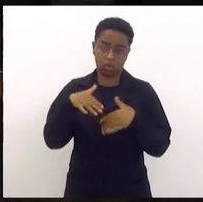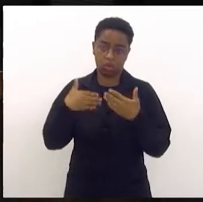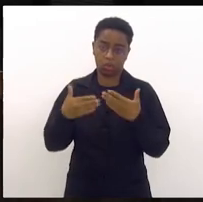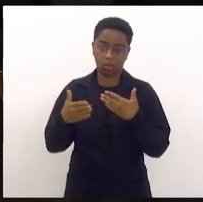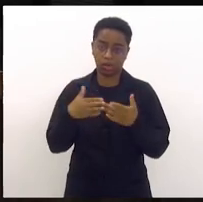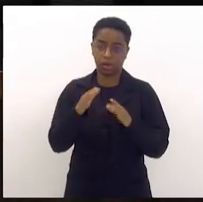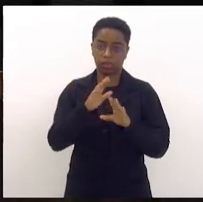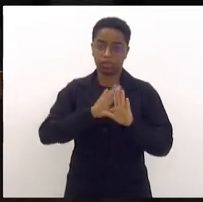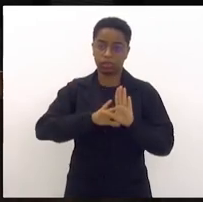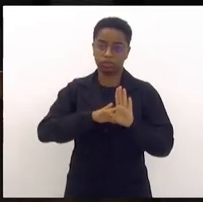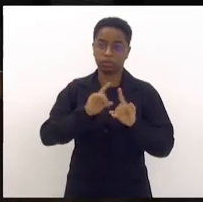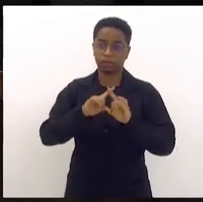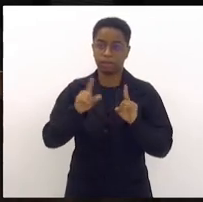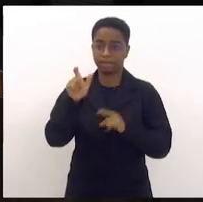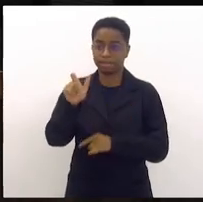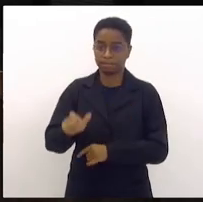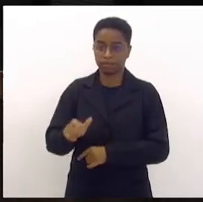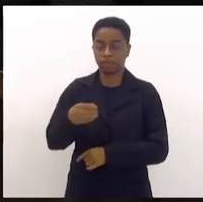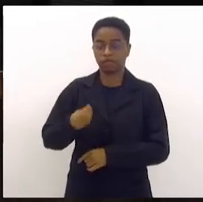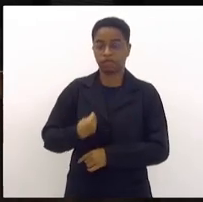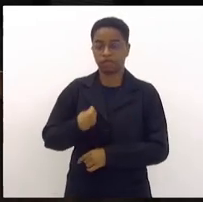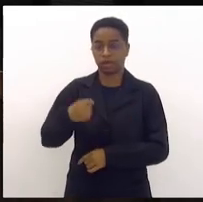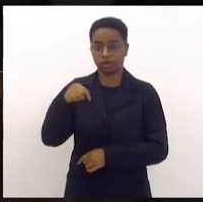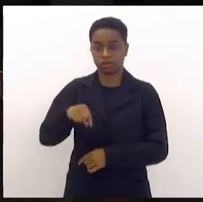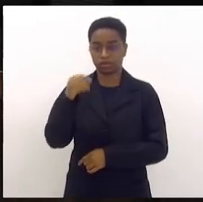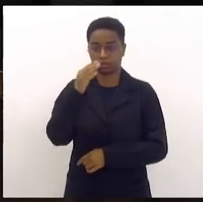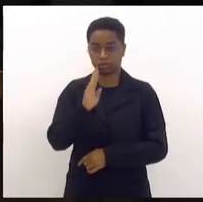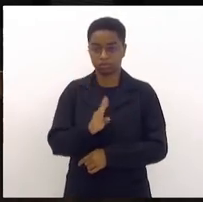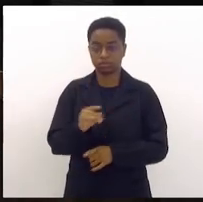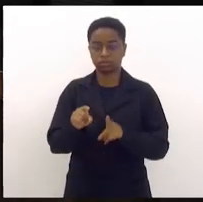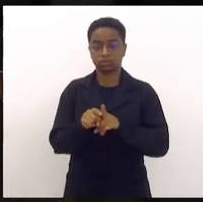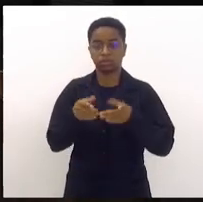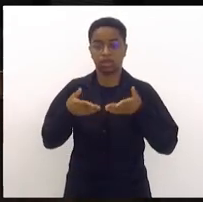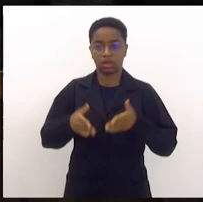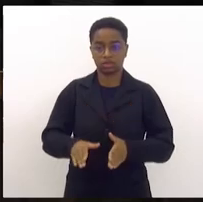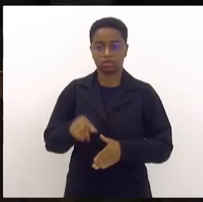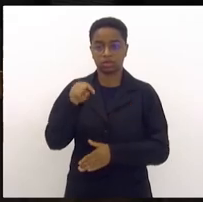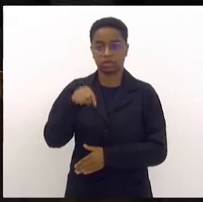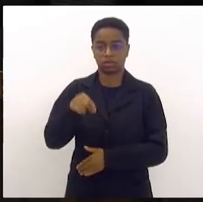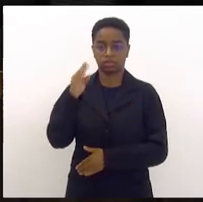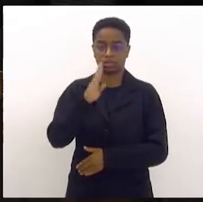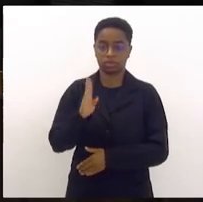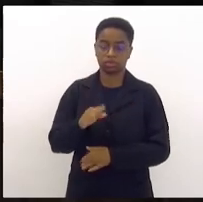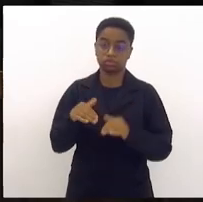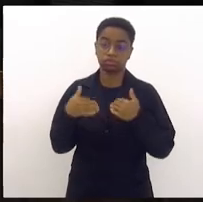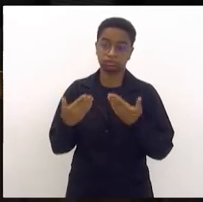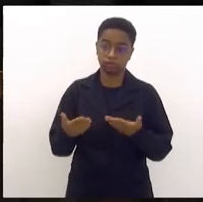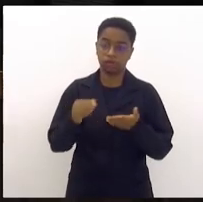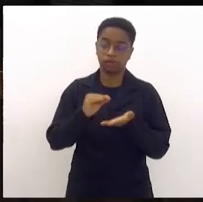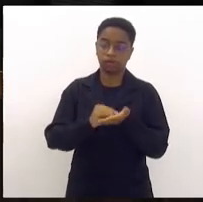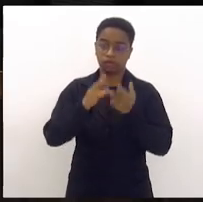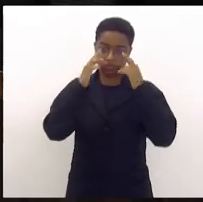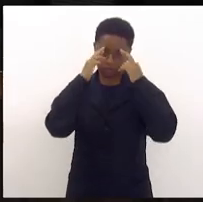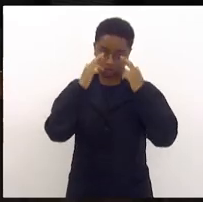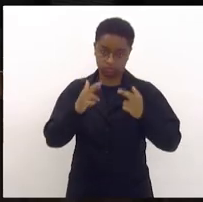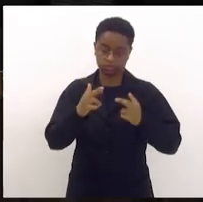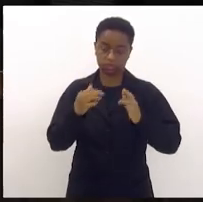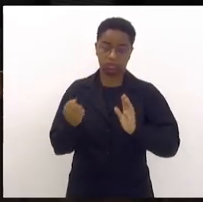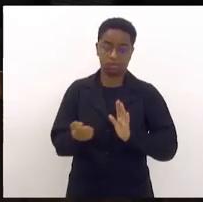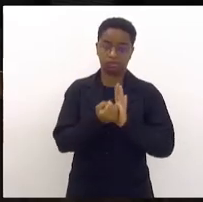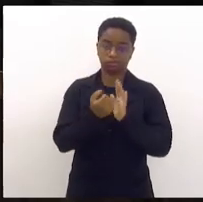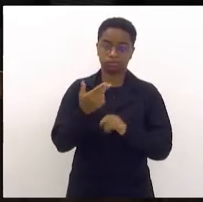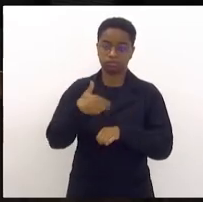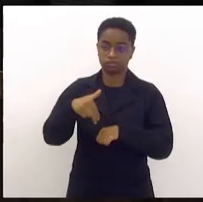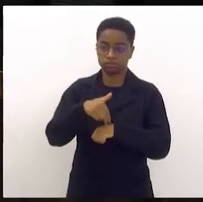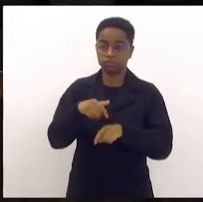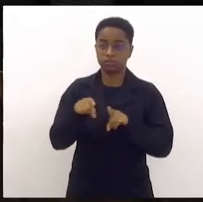ideológica, essa pessoa vive no Brasil, certamente, e nasceu no Brasil. Então, é um desrespeito aos símbolos nacionais. Inclusive, a gente